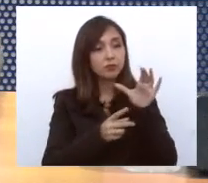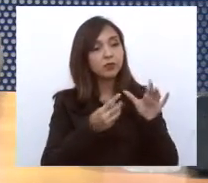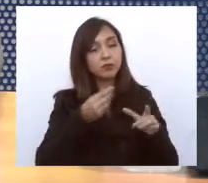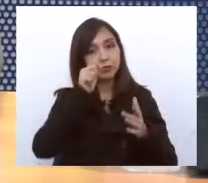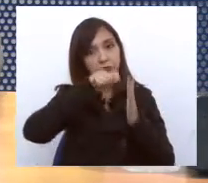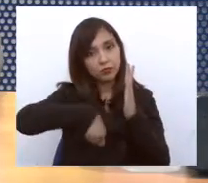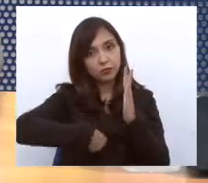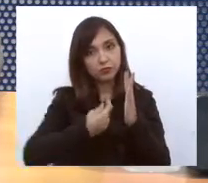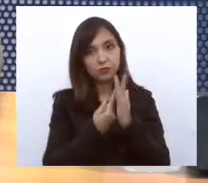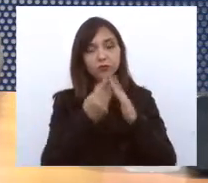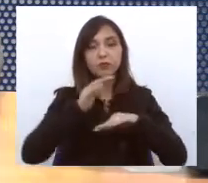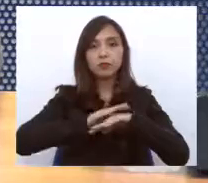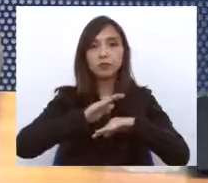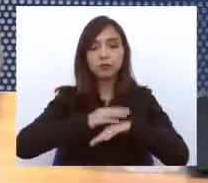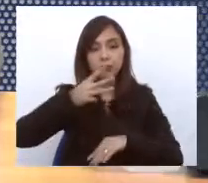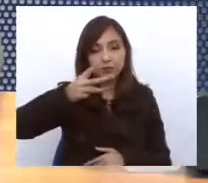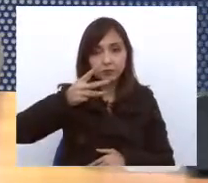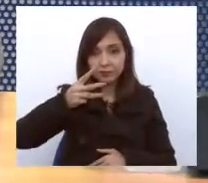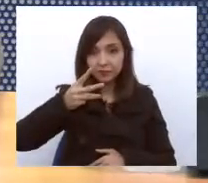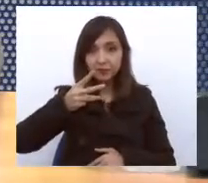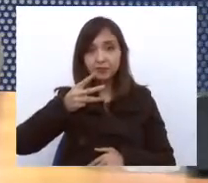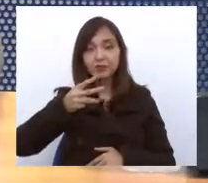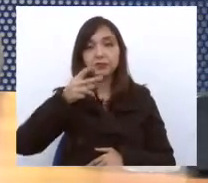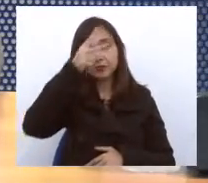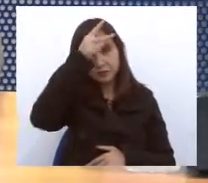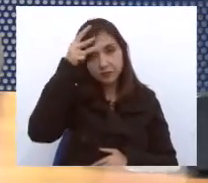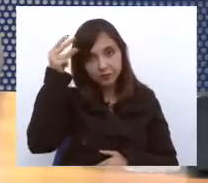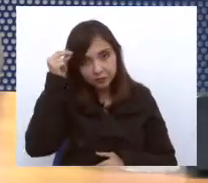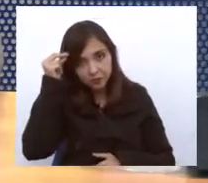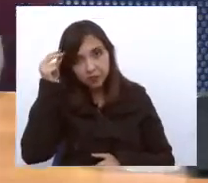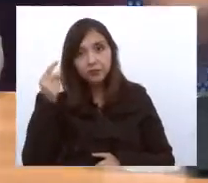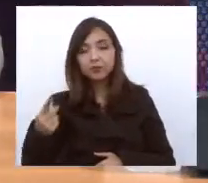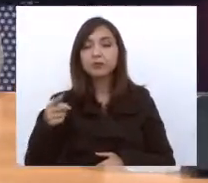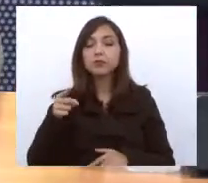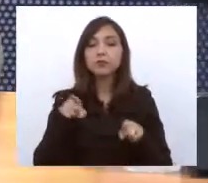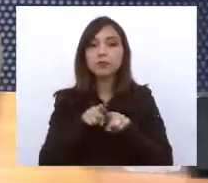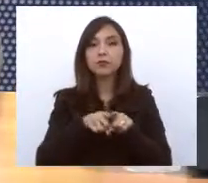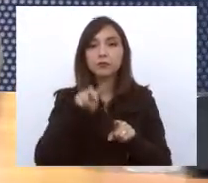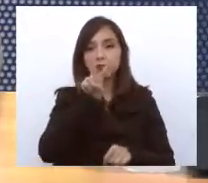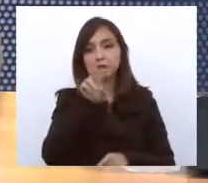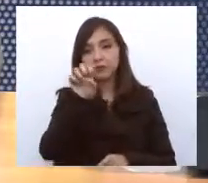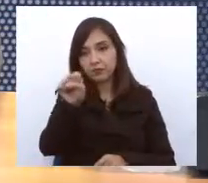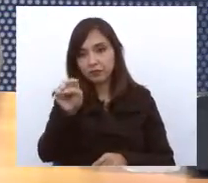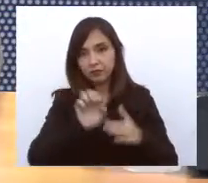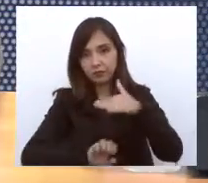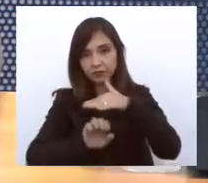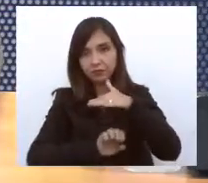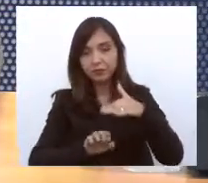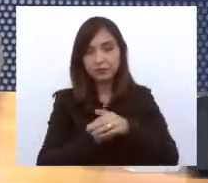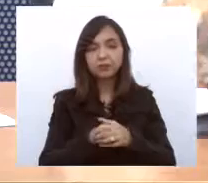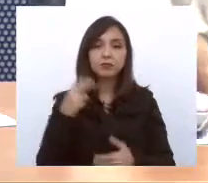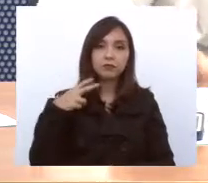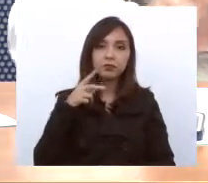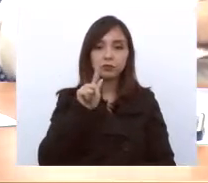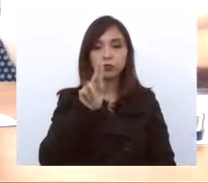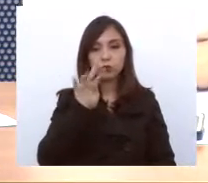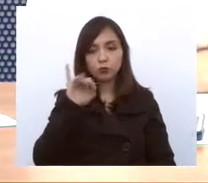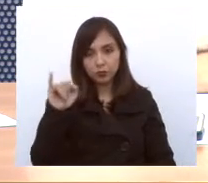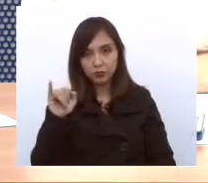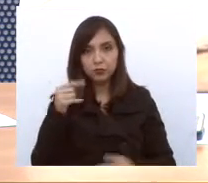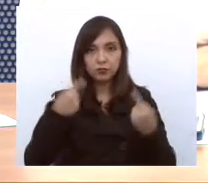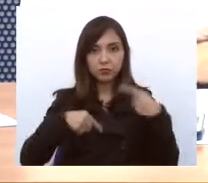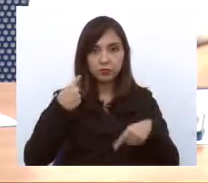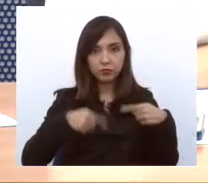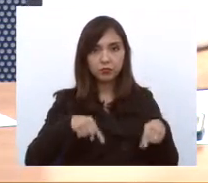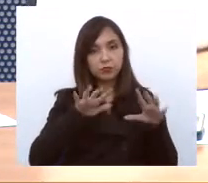contrato de mão de obra terceirizada entre a Prefeitura e a empresa VS dos Anjos. Autor, vereador Guti. Em discussão, encerrada a discussão e votação. Os